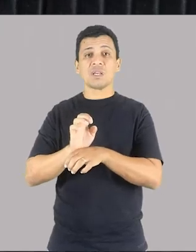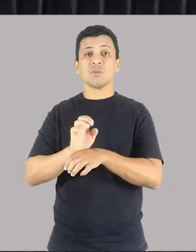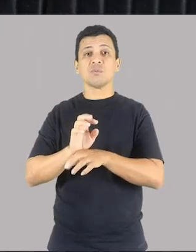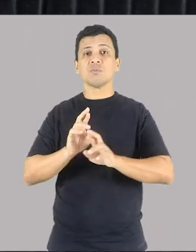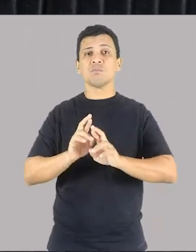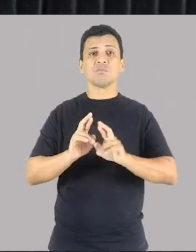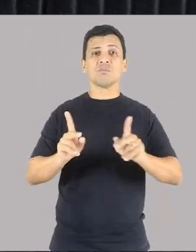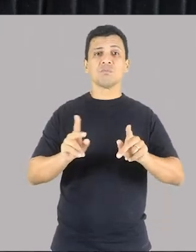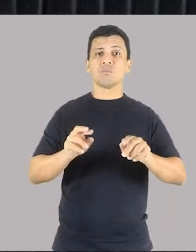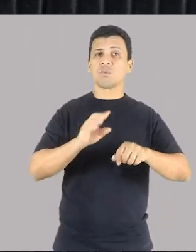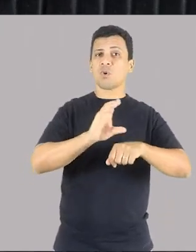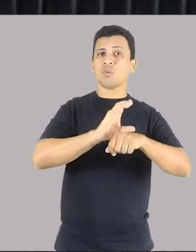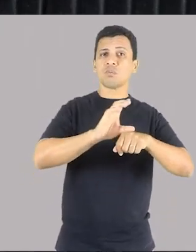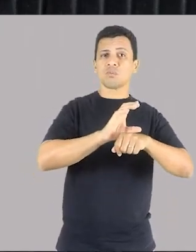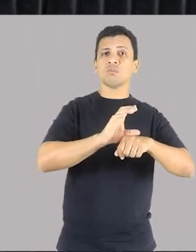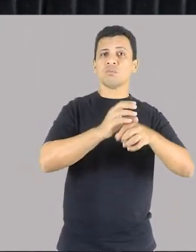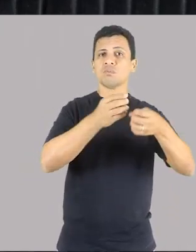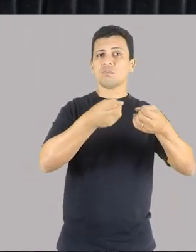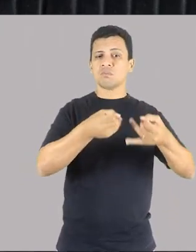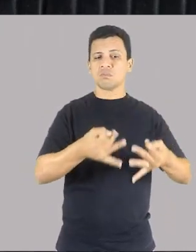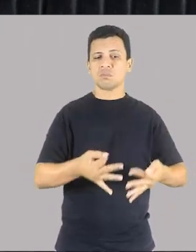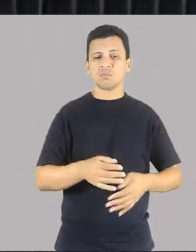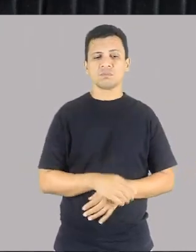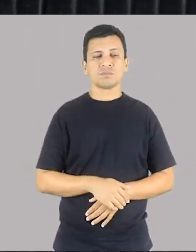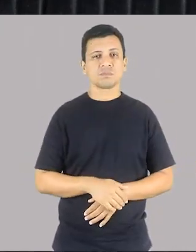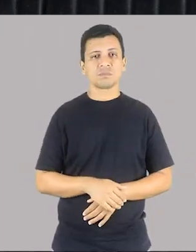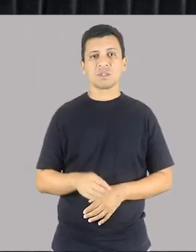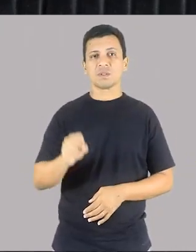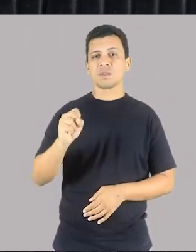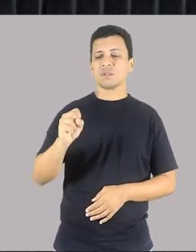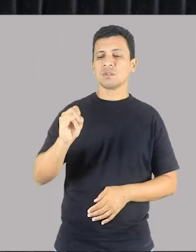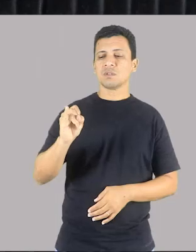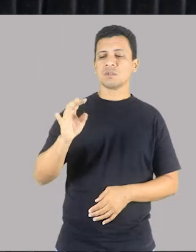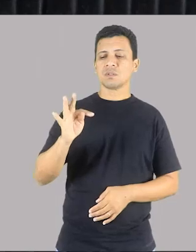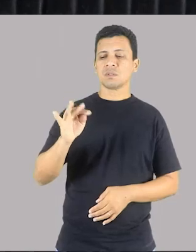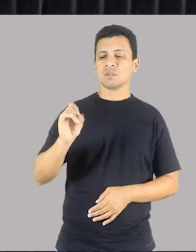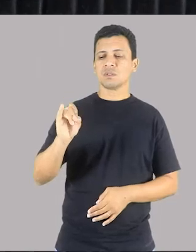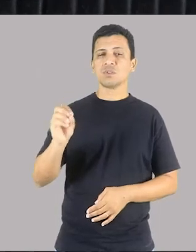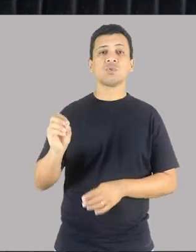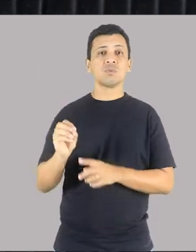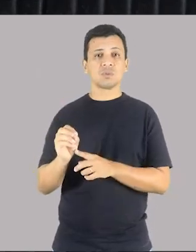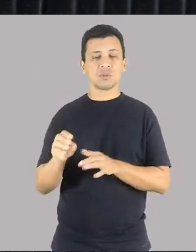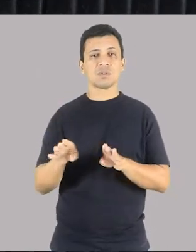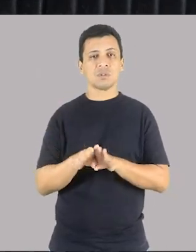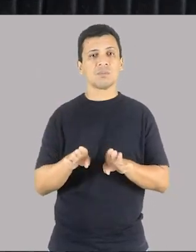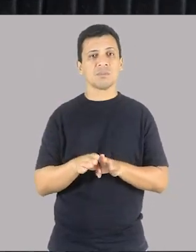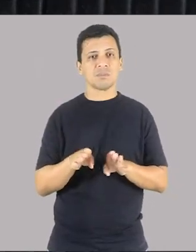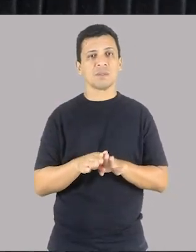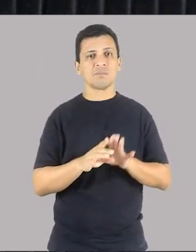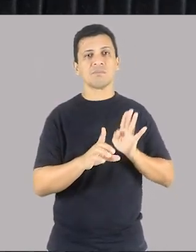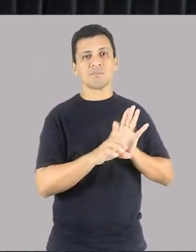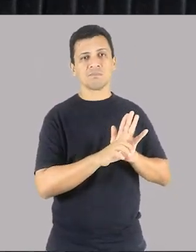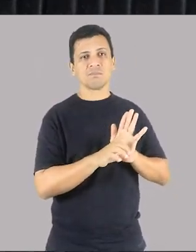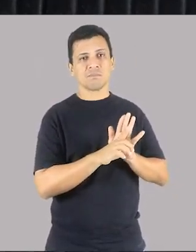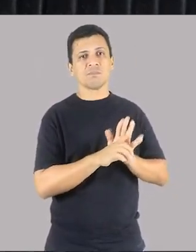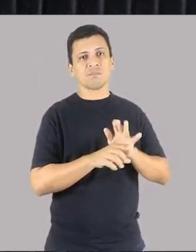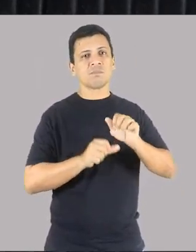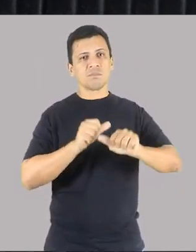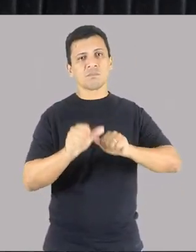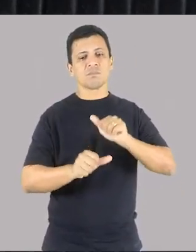legalidade. Os direitos fundamentais estão descritos na Constituição e, portanto, é uma medida excepcional, é um estado de